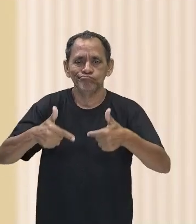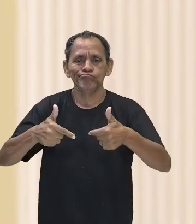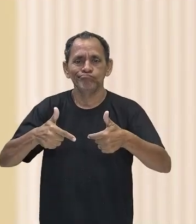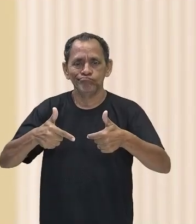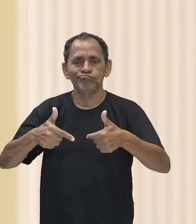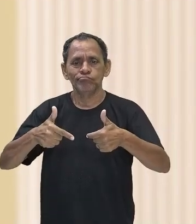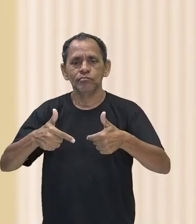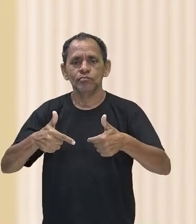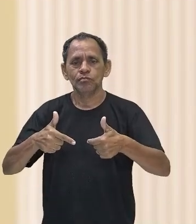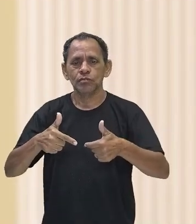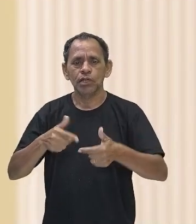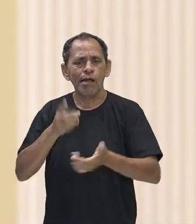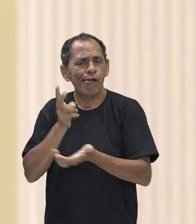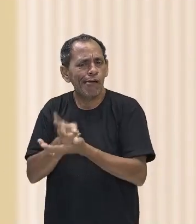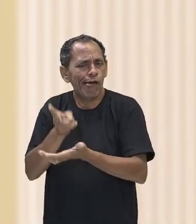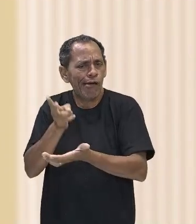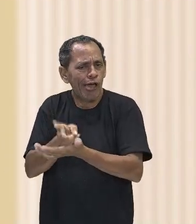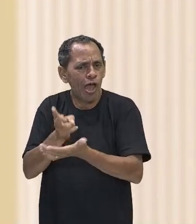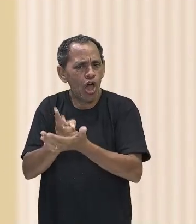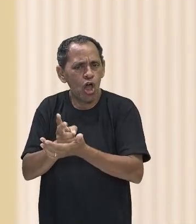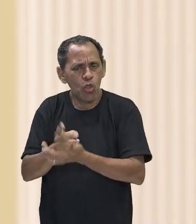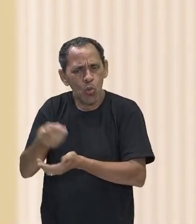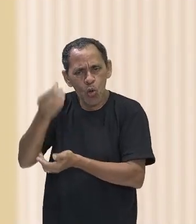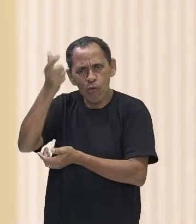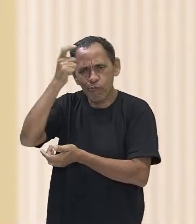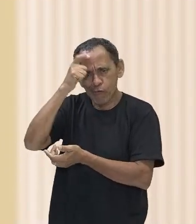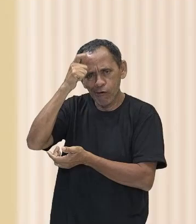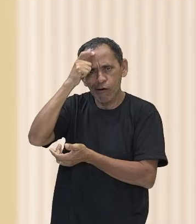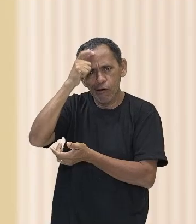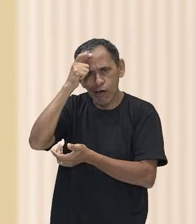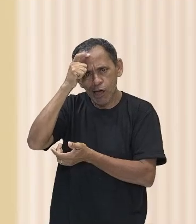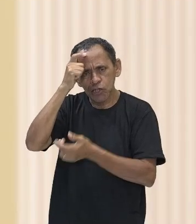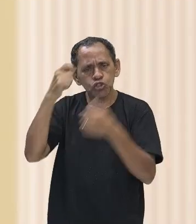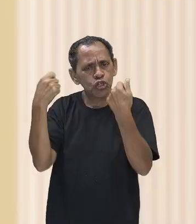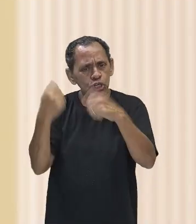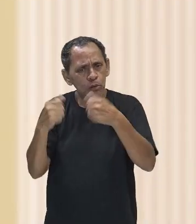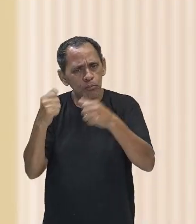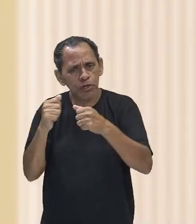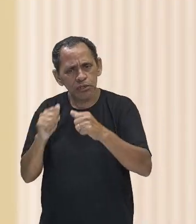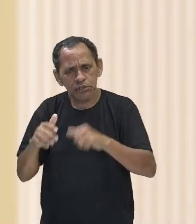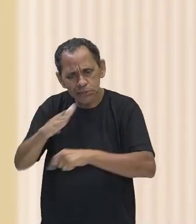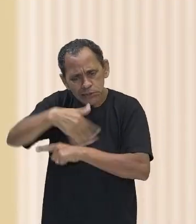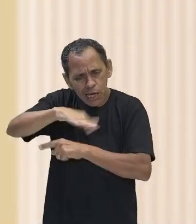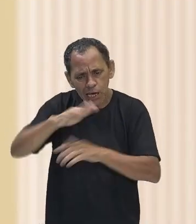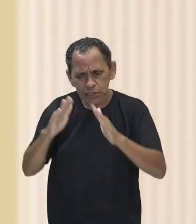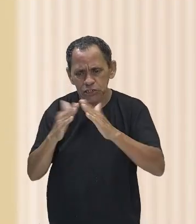mais ativo, cada vez mais consciente das necessidades do seu ambiente